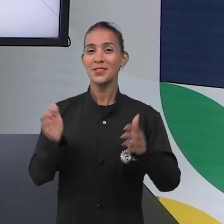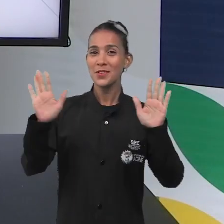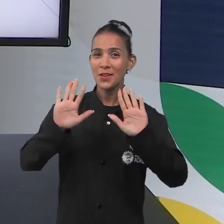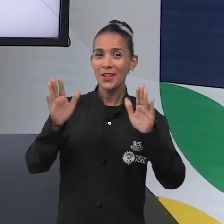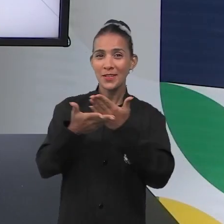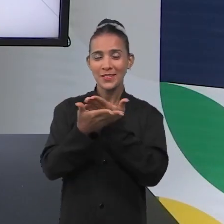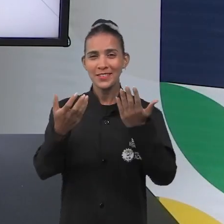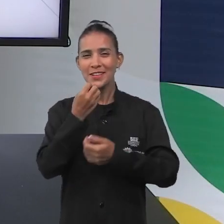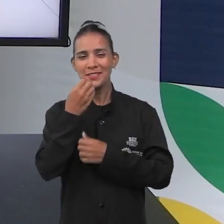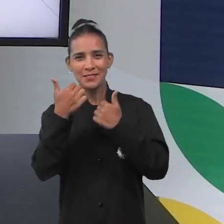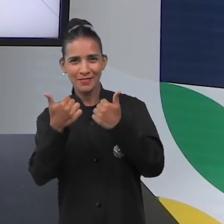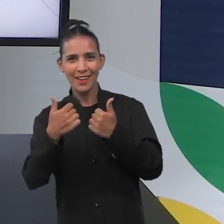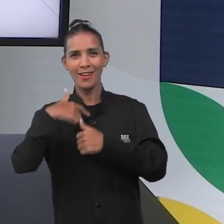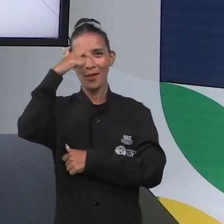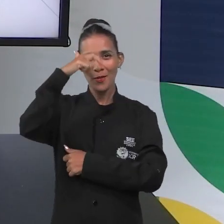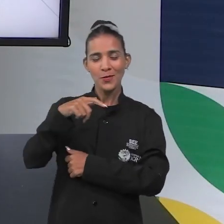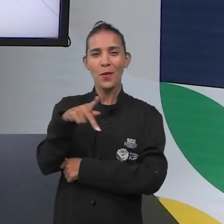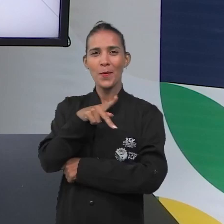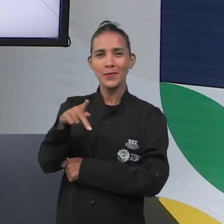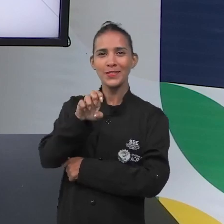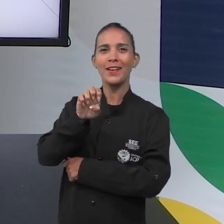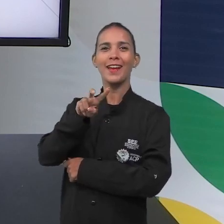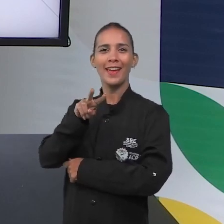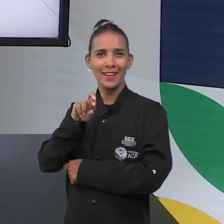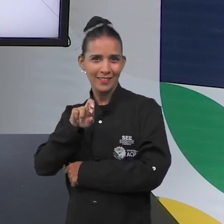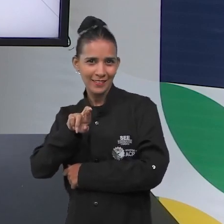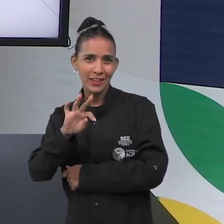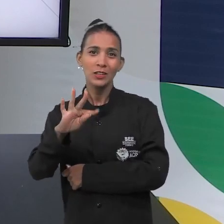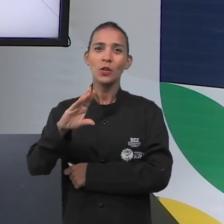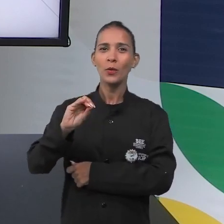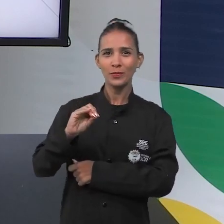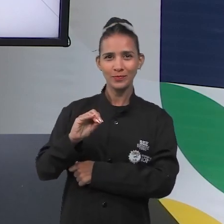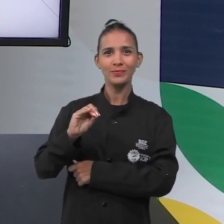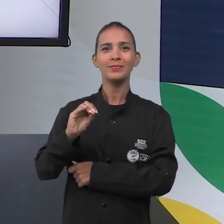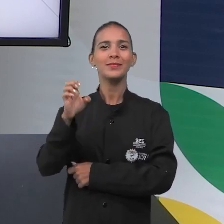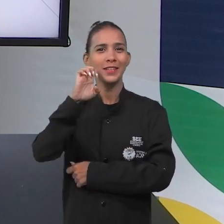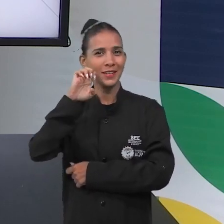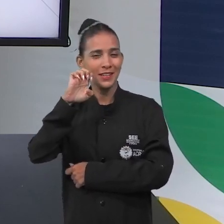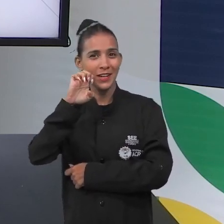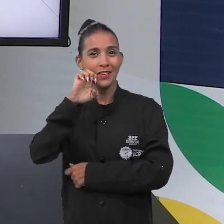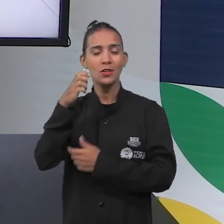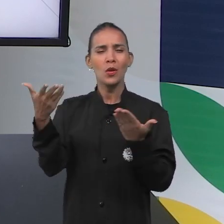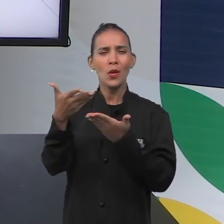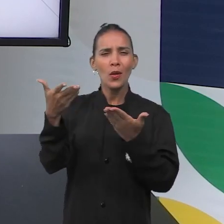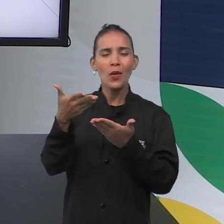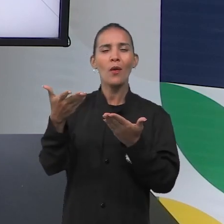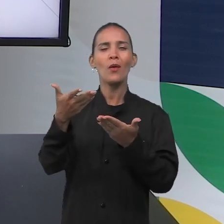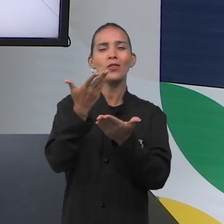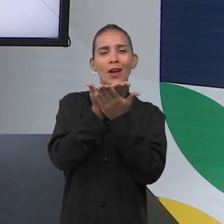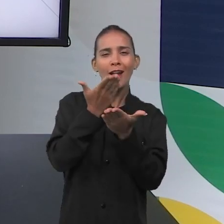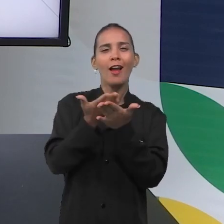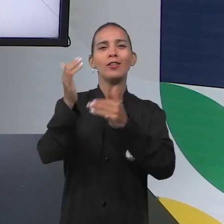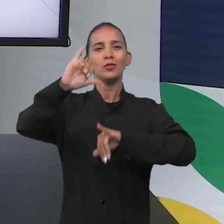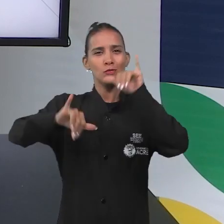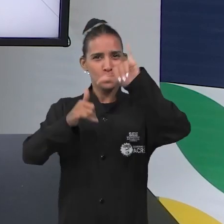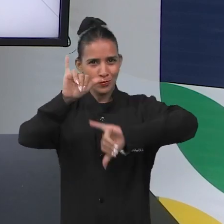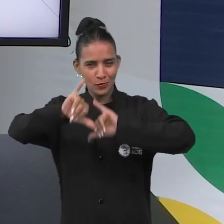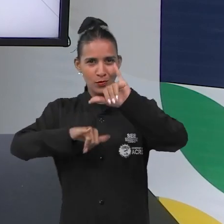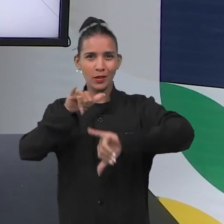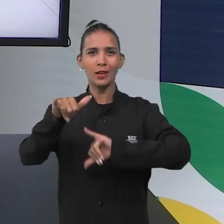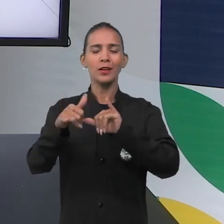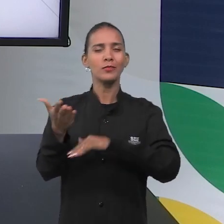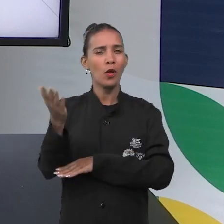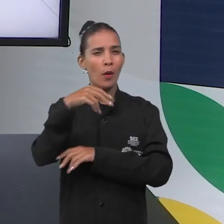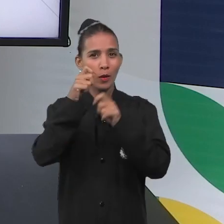Olá pessoal, tudo bem? Eu sou o professor Everton e hoje nós vamos ter mais uma aula de Química. Então vamos para a nossa aula e hoje nós vamos conversar